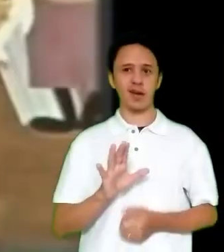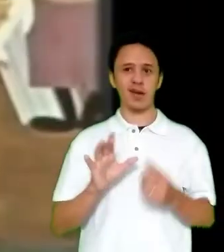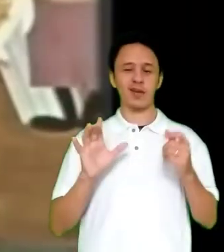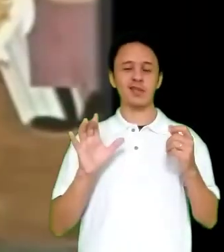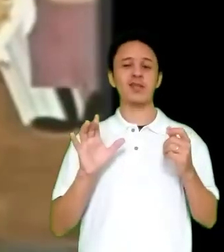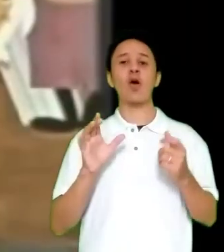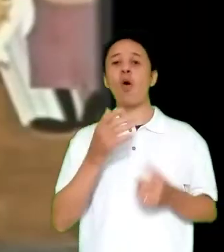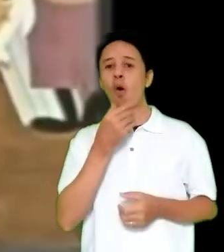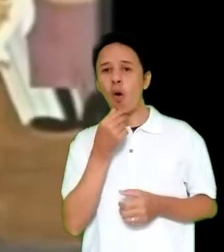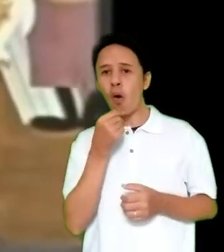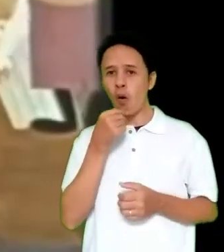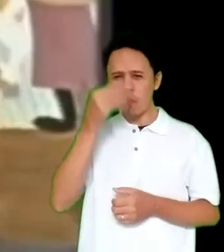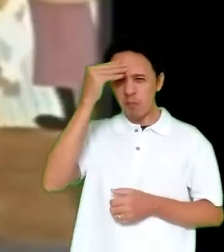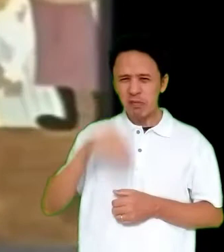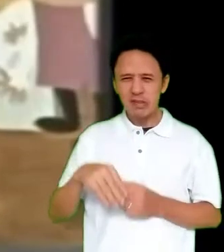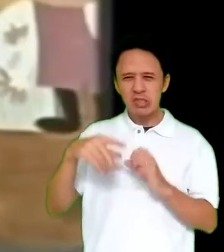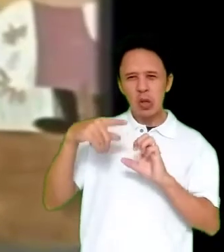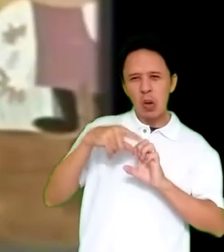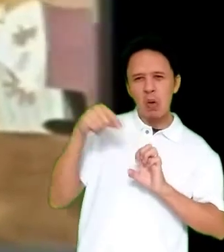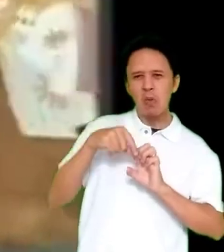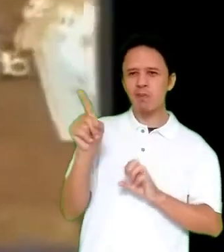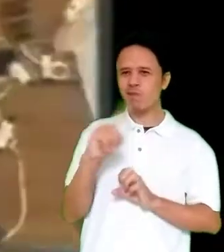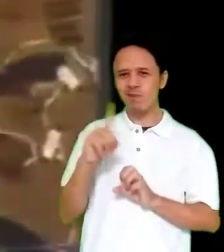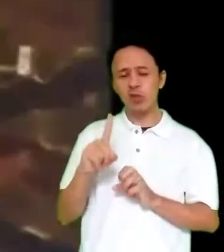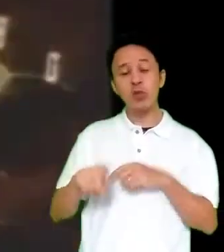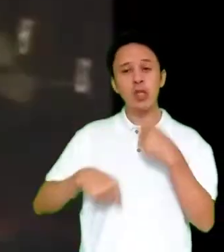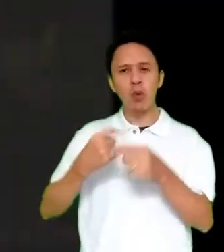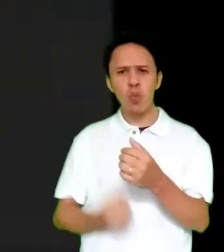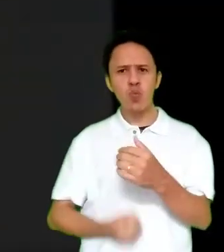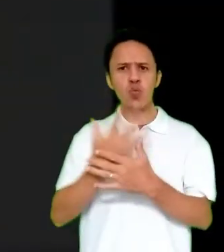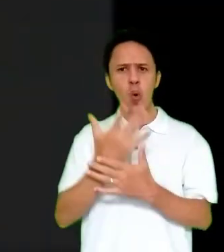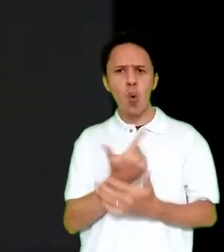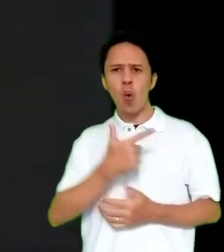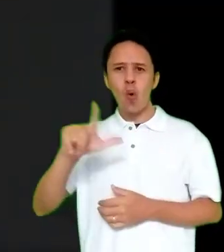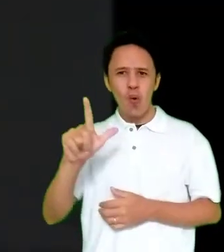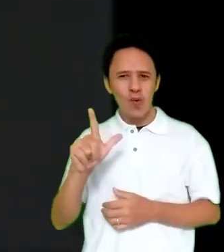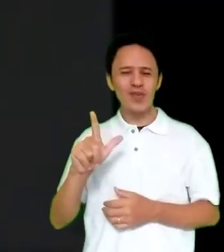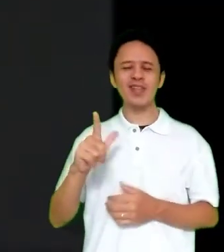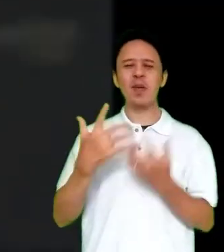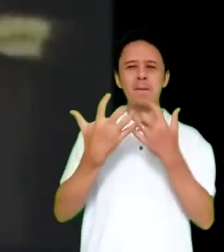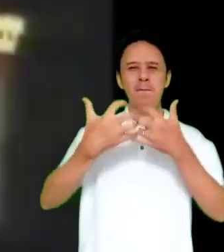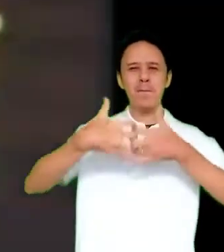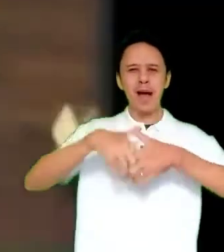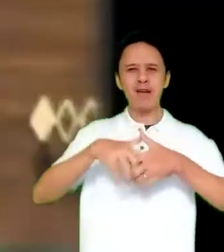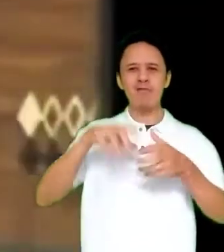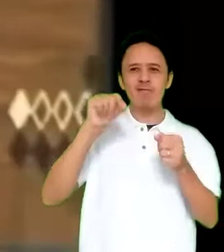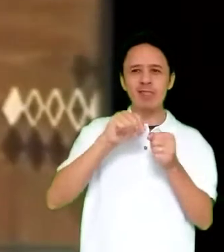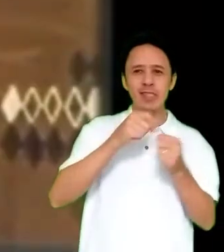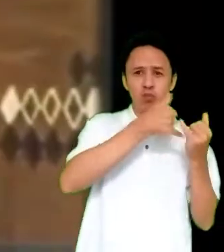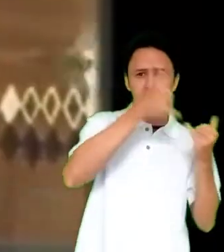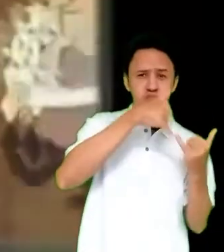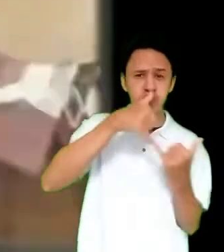Mas Hargreaves não desistiu do seu empreendimento. E logo depois desenvolveu uma outra máquina que fiava